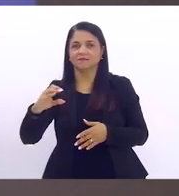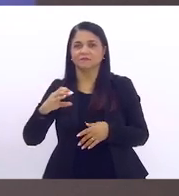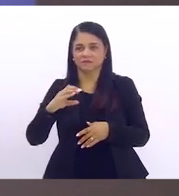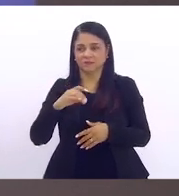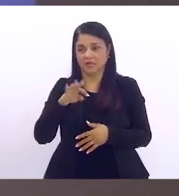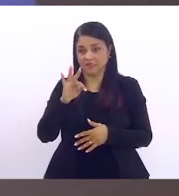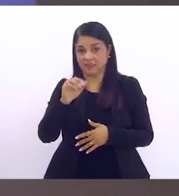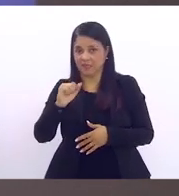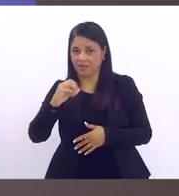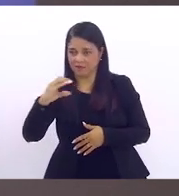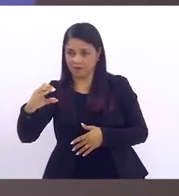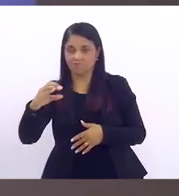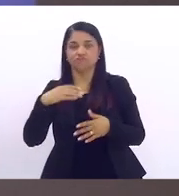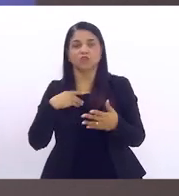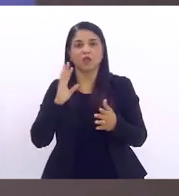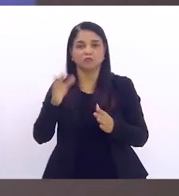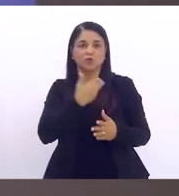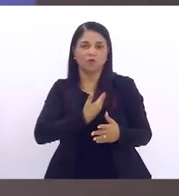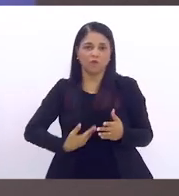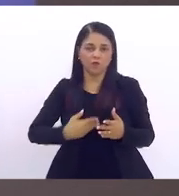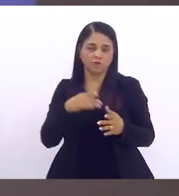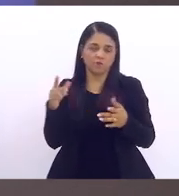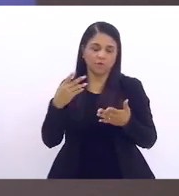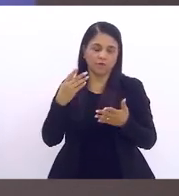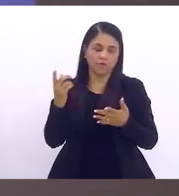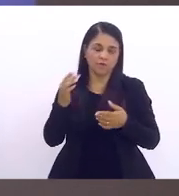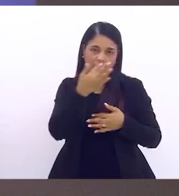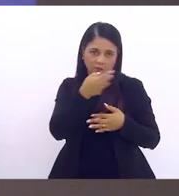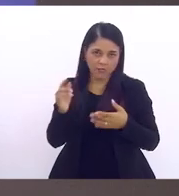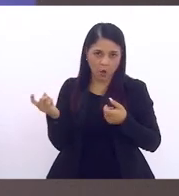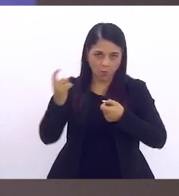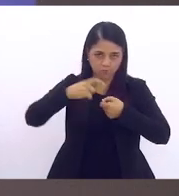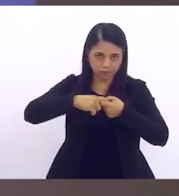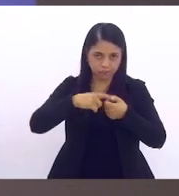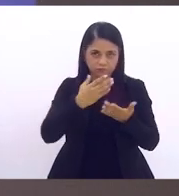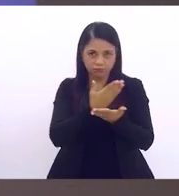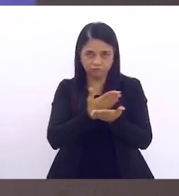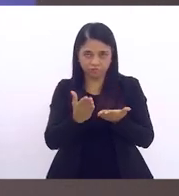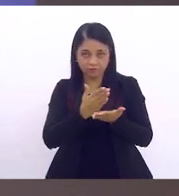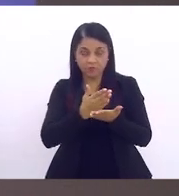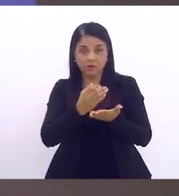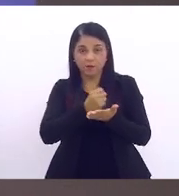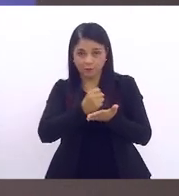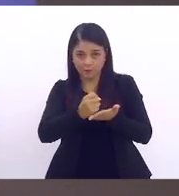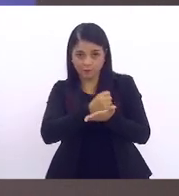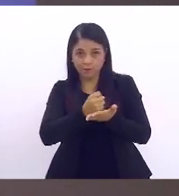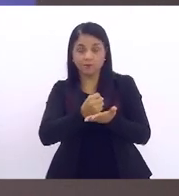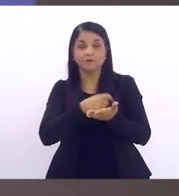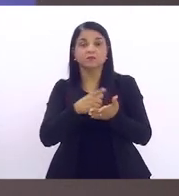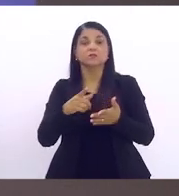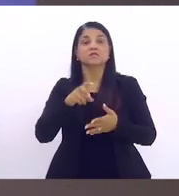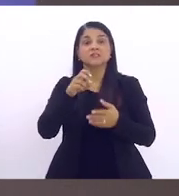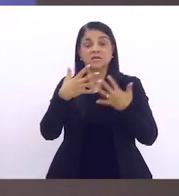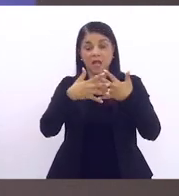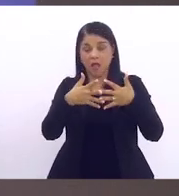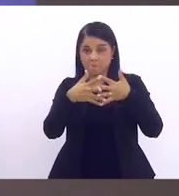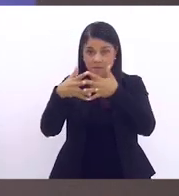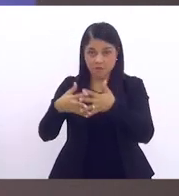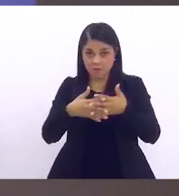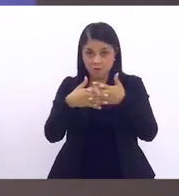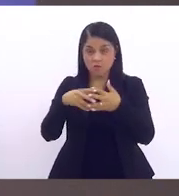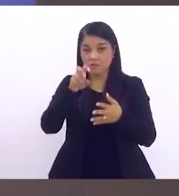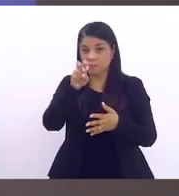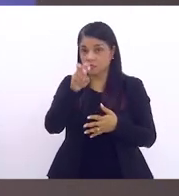do do governo federal e no caso de veículos de de comerciais que são os os caminhões eles têm cinco 5% de desconto por